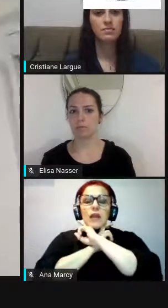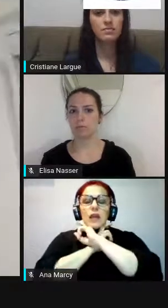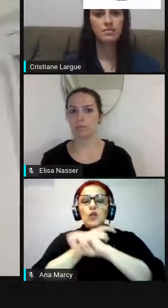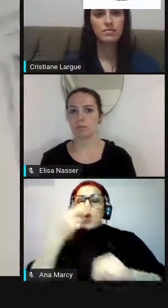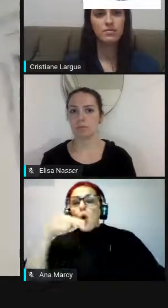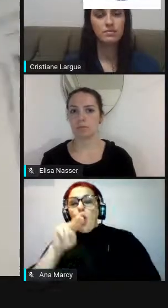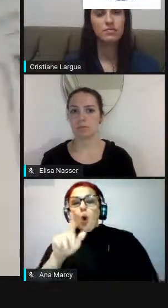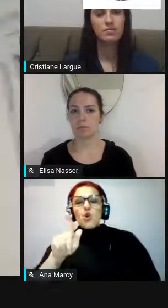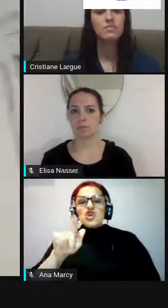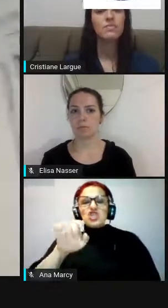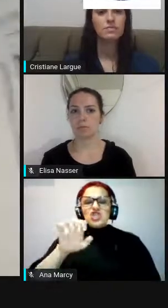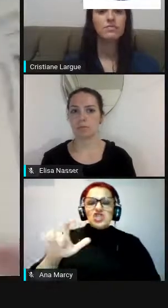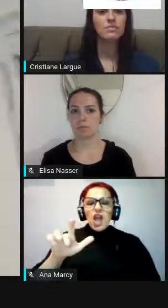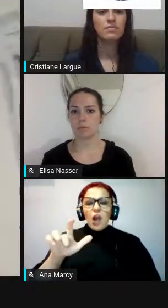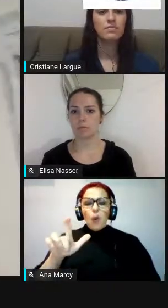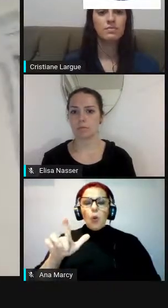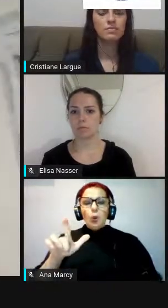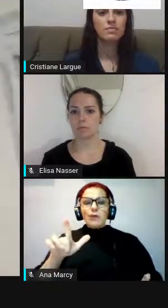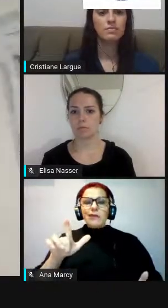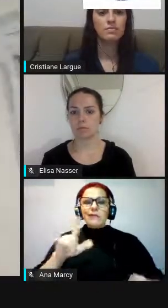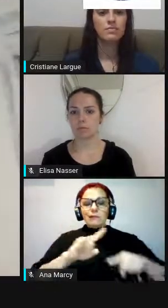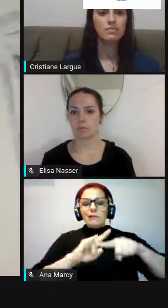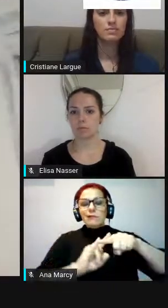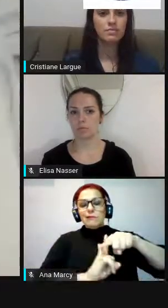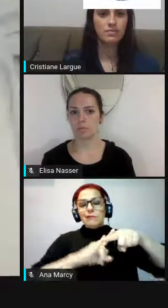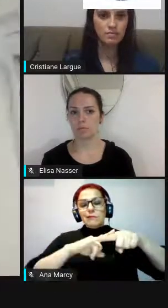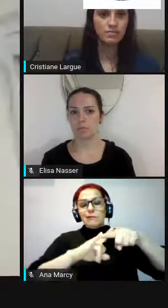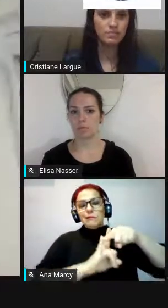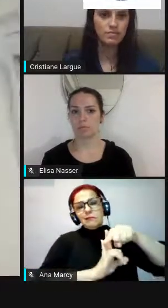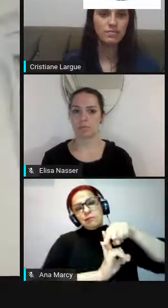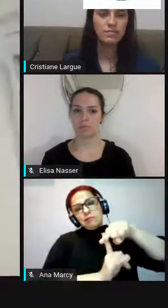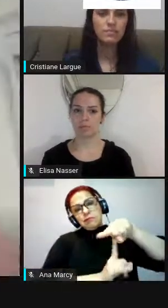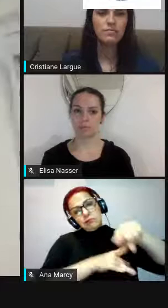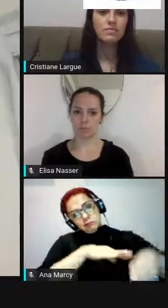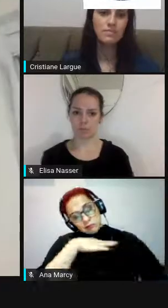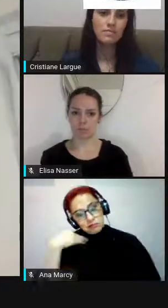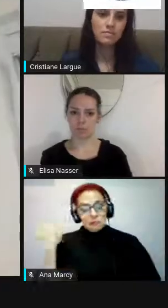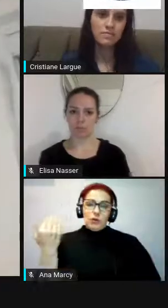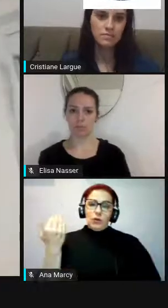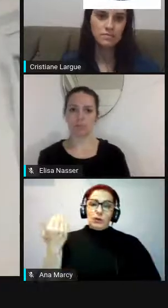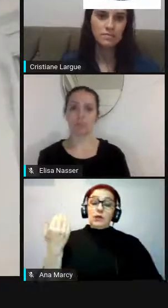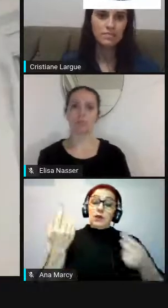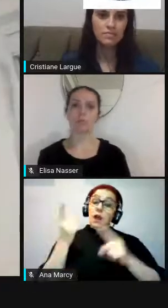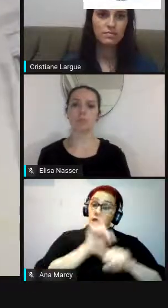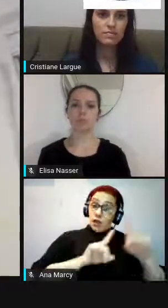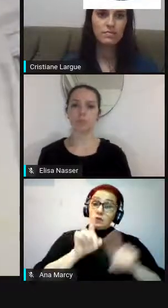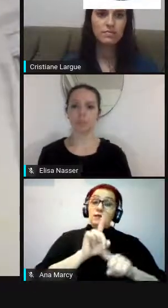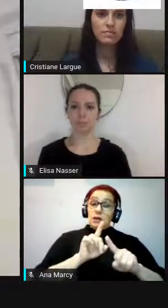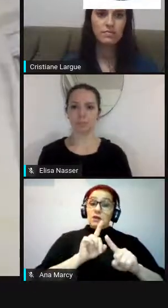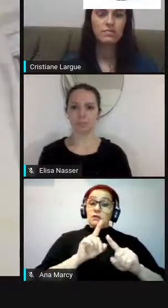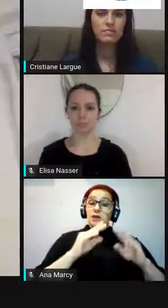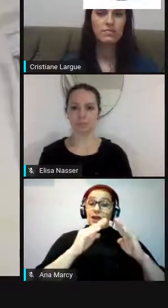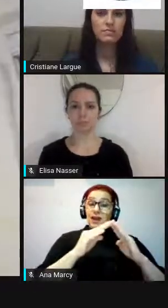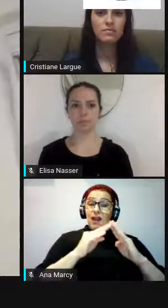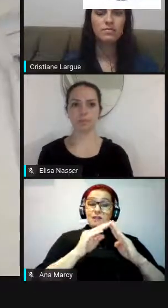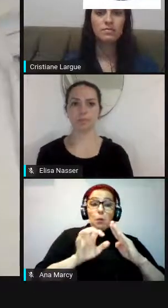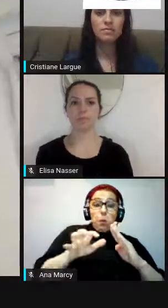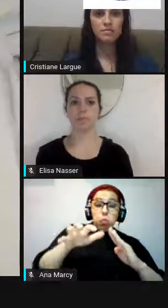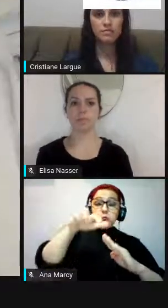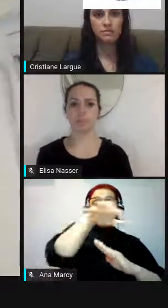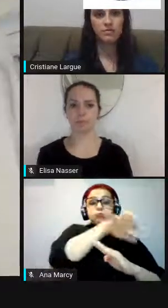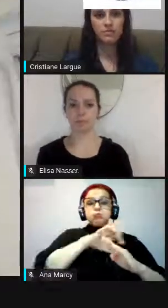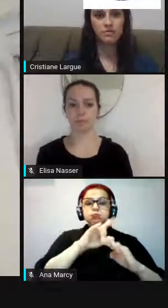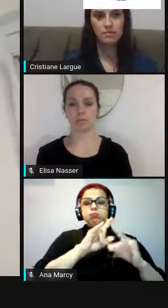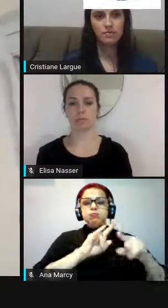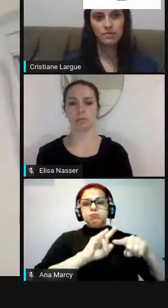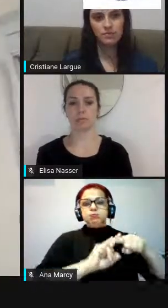os morcegos em fazem umas atrocidades que não resolvem de nada e os bichos continuam no local incomodando cliente e o serviço